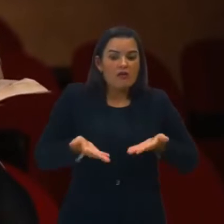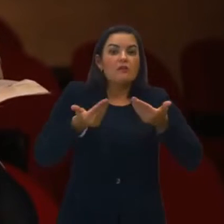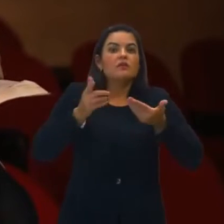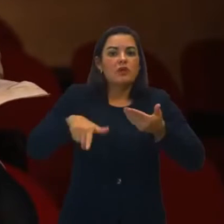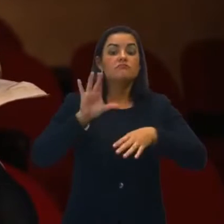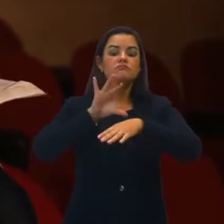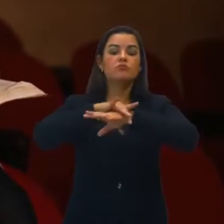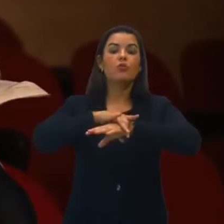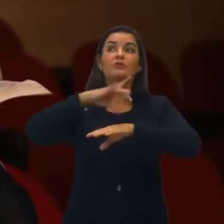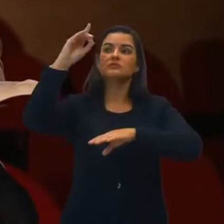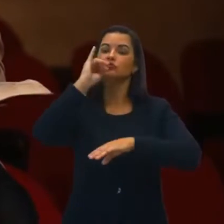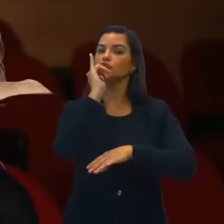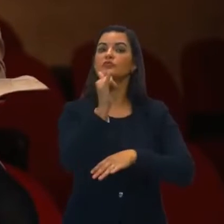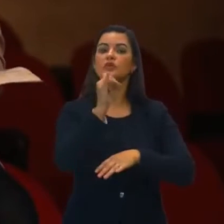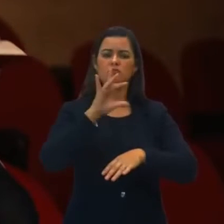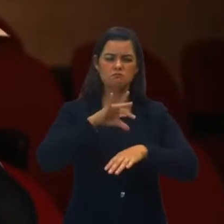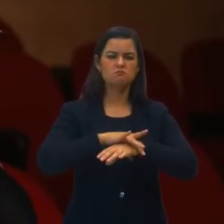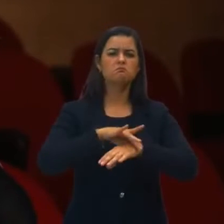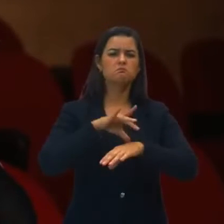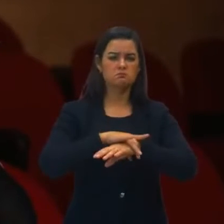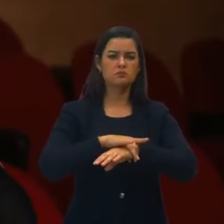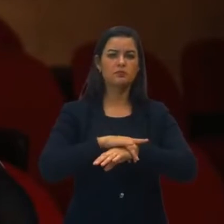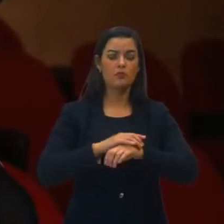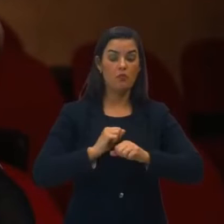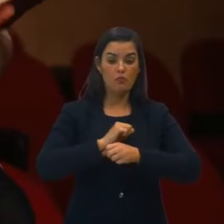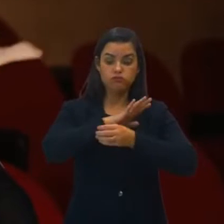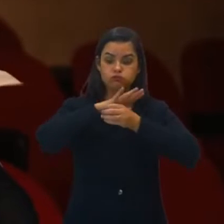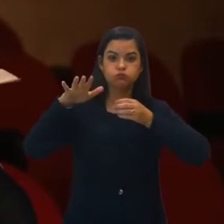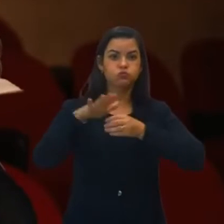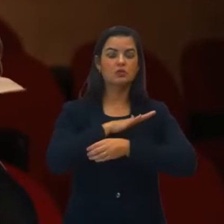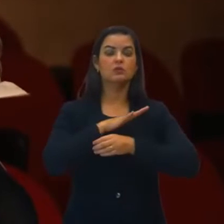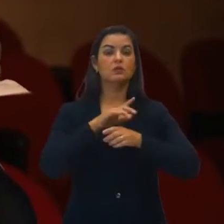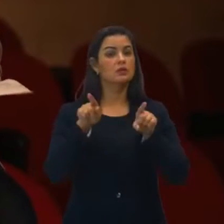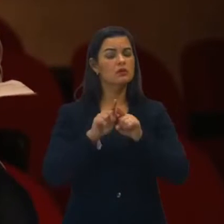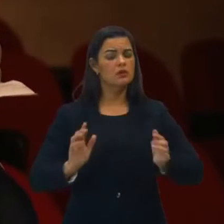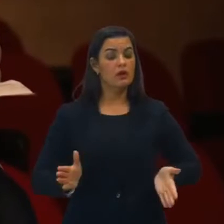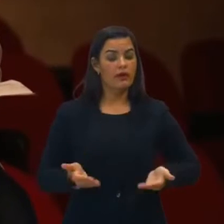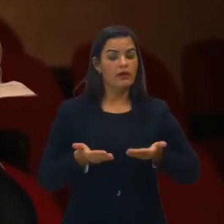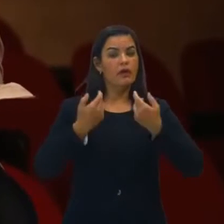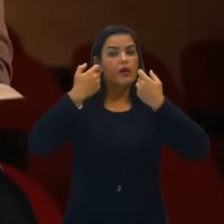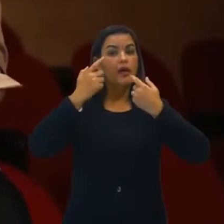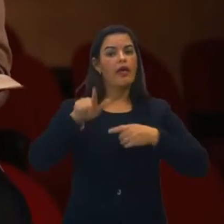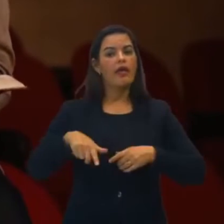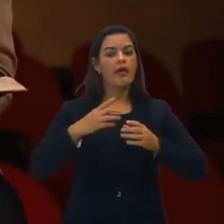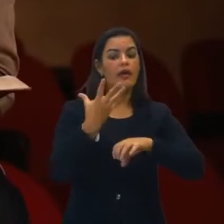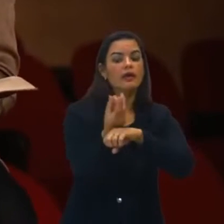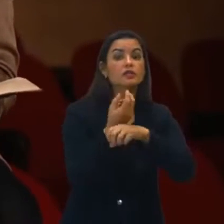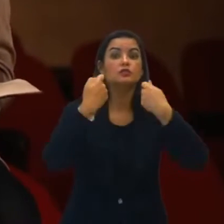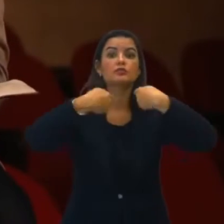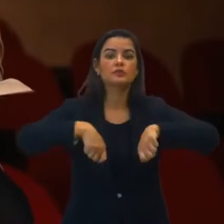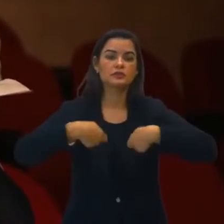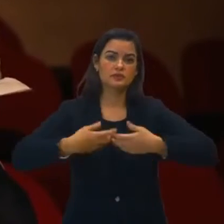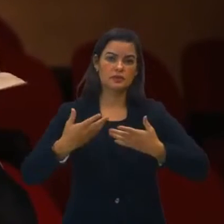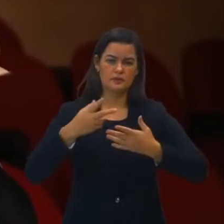segura e abundante. Mas em segundo lugar, o avivamento é uma necessidade da igreja. Se você percebeu,